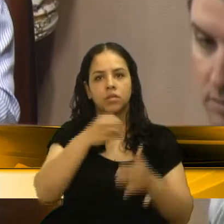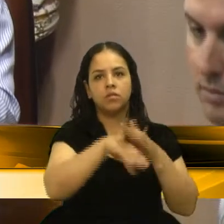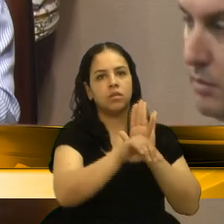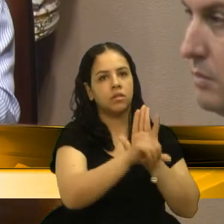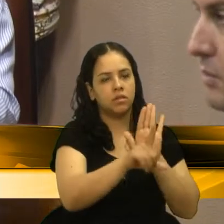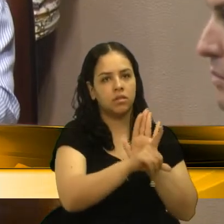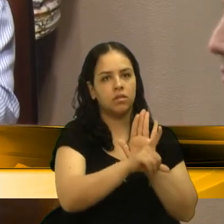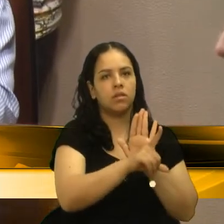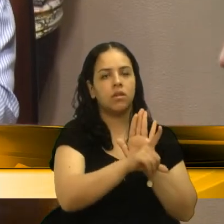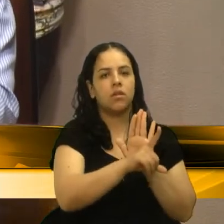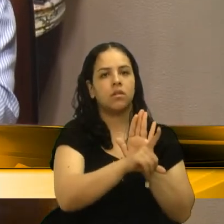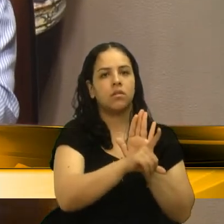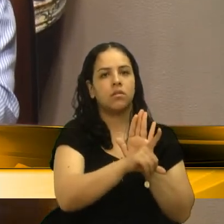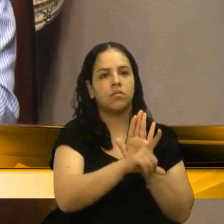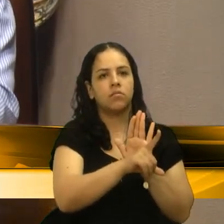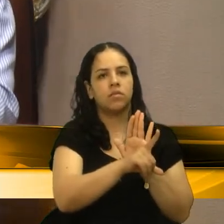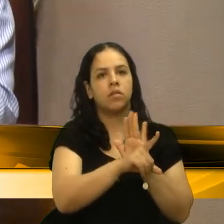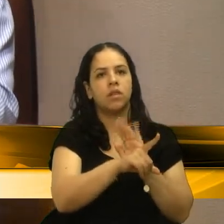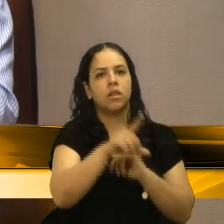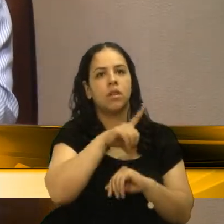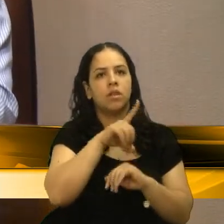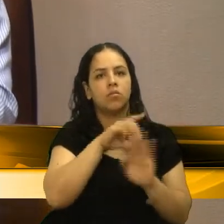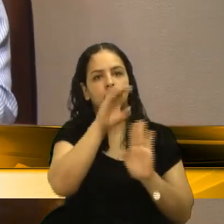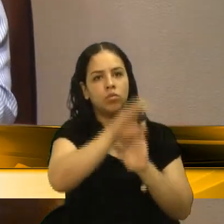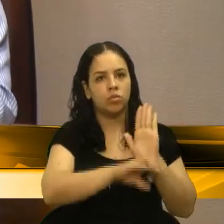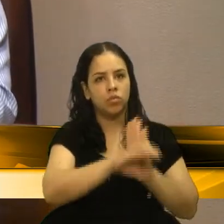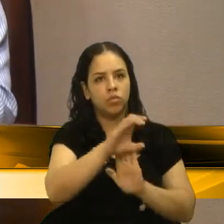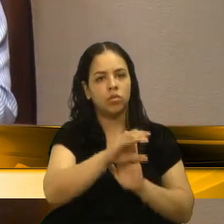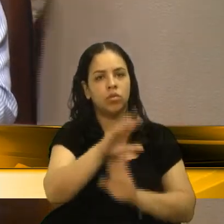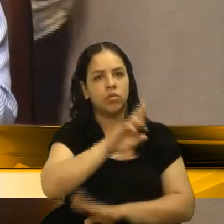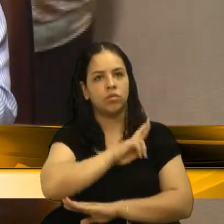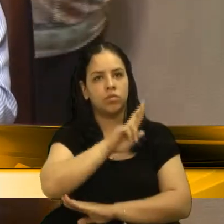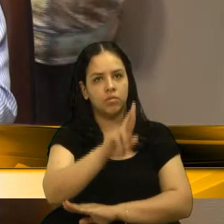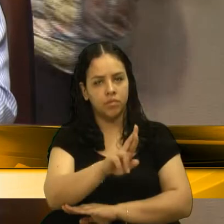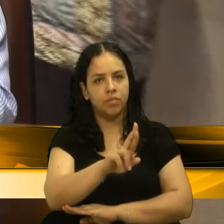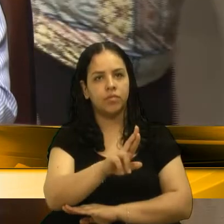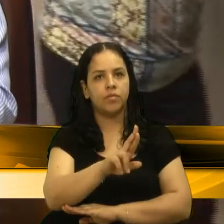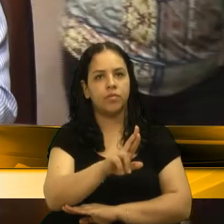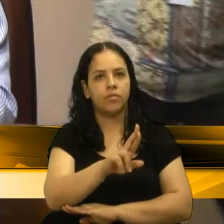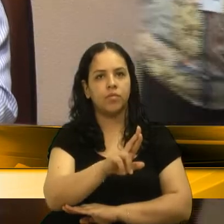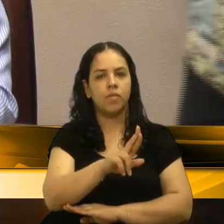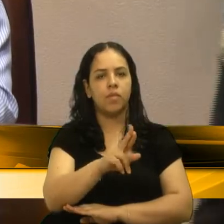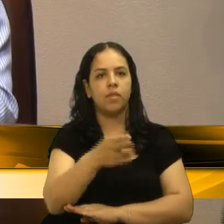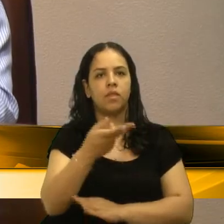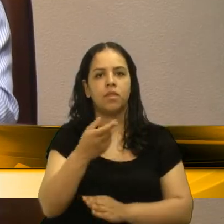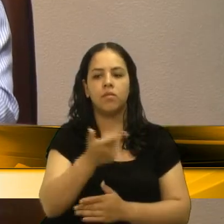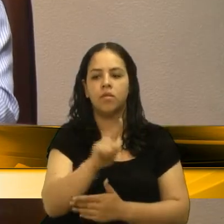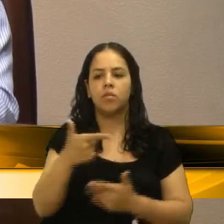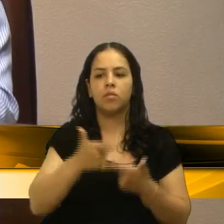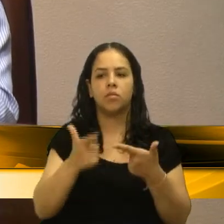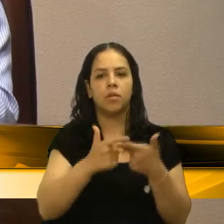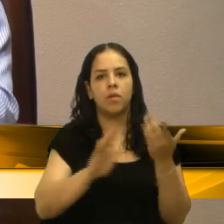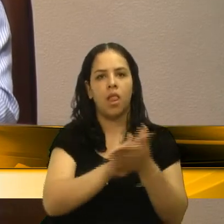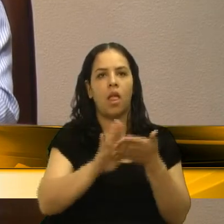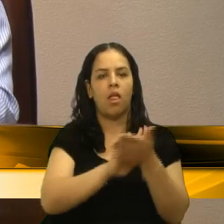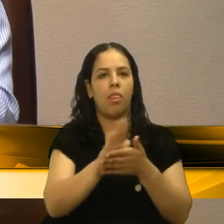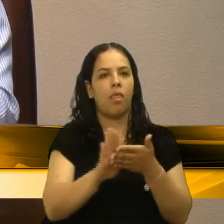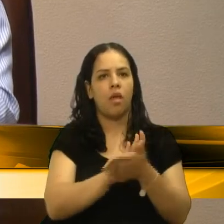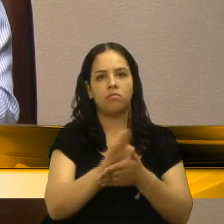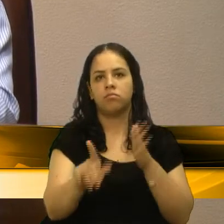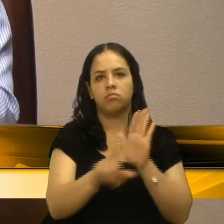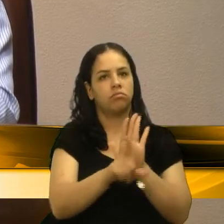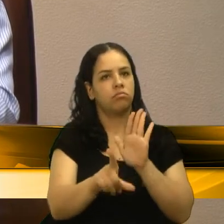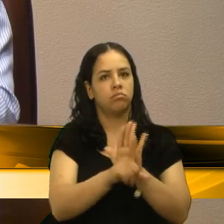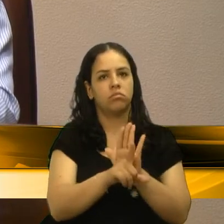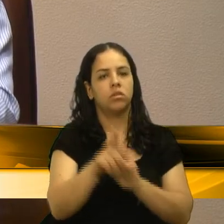de direito ou violação ao Código de Postura Municipal? Senhora Geraldine, então, de forma alguma, a violação legal de alguma lei. Inclusive, temos o Código